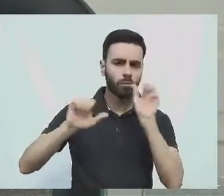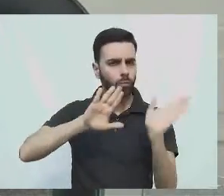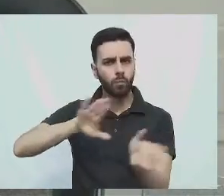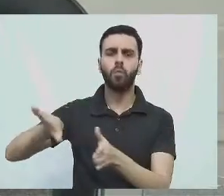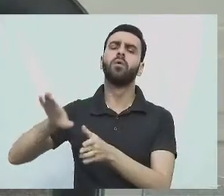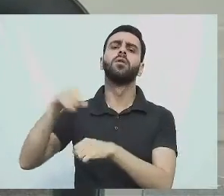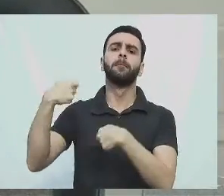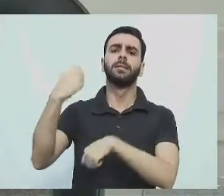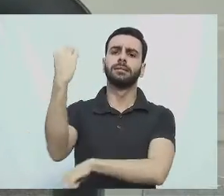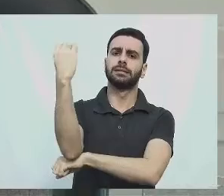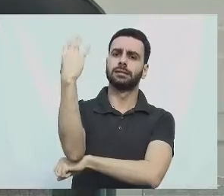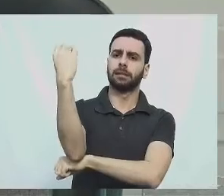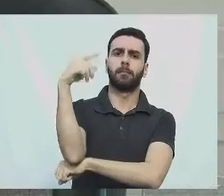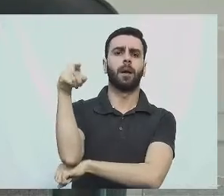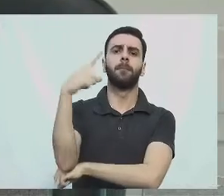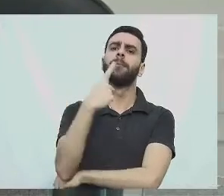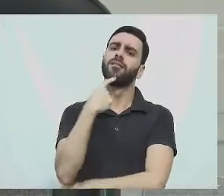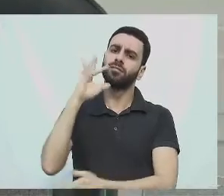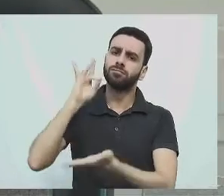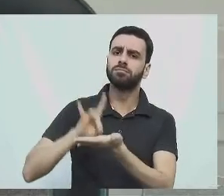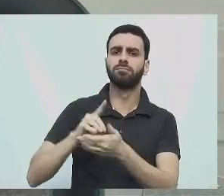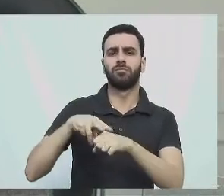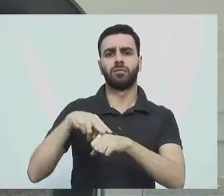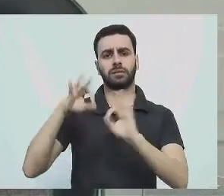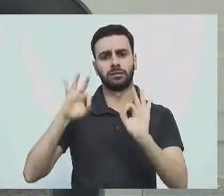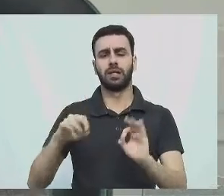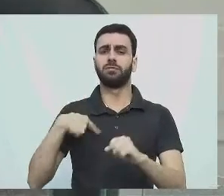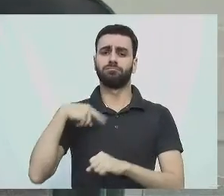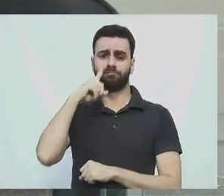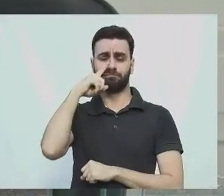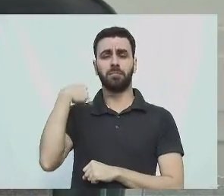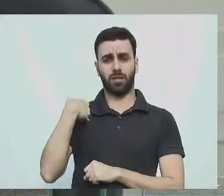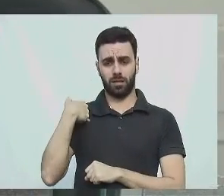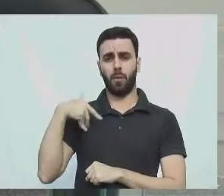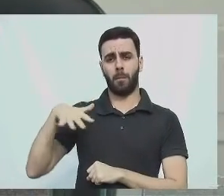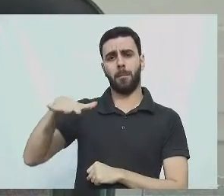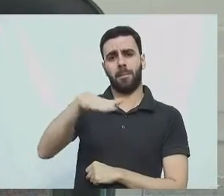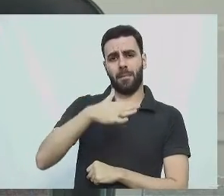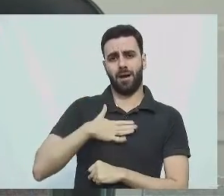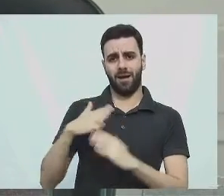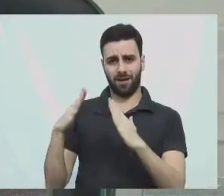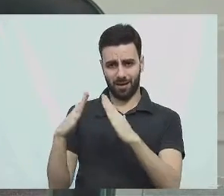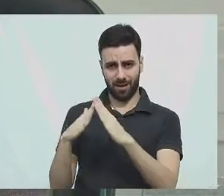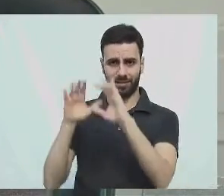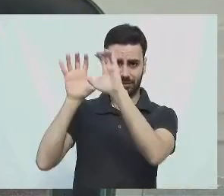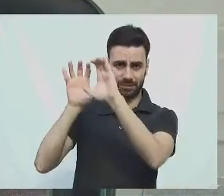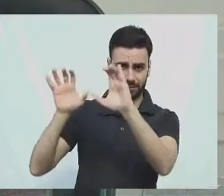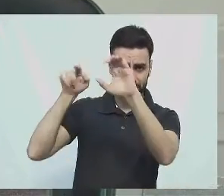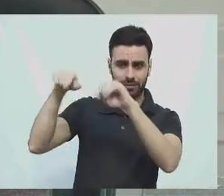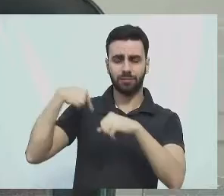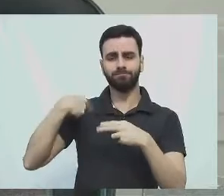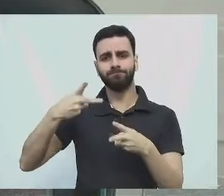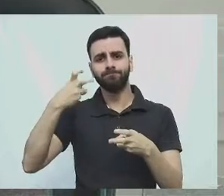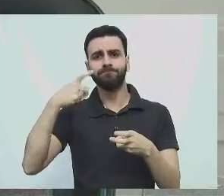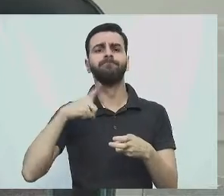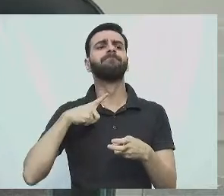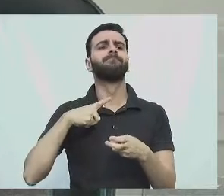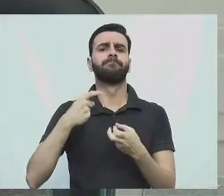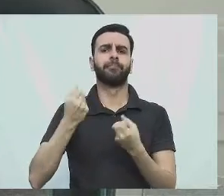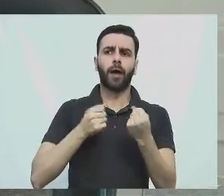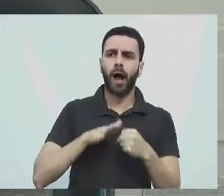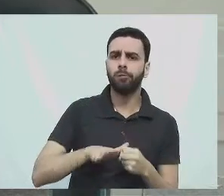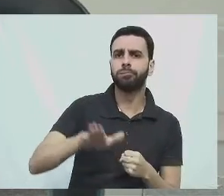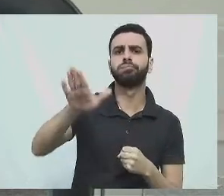trânsito normal, porque está muito perigoso. Eu falo isso que eu moro naquele bairro e vejo ali carro subindo,